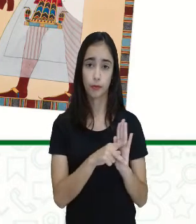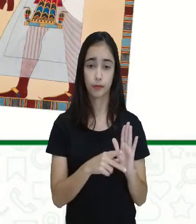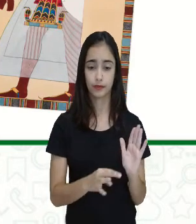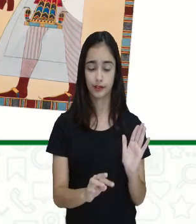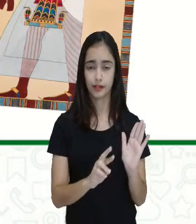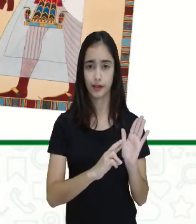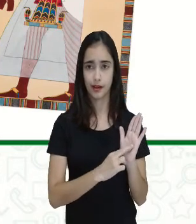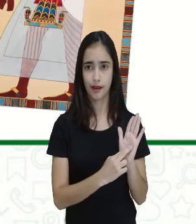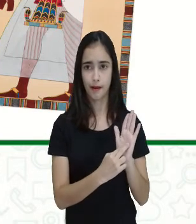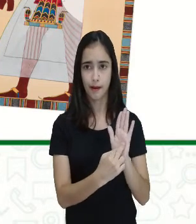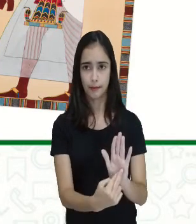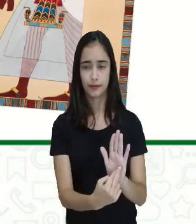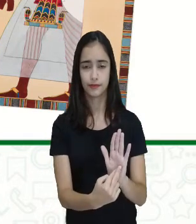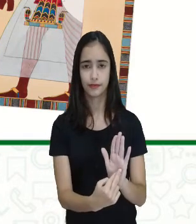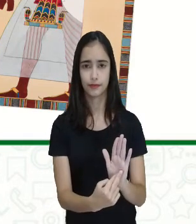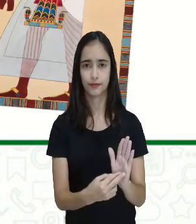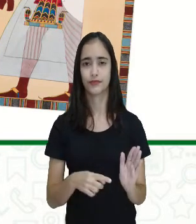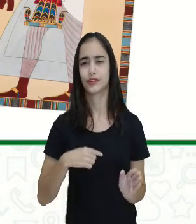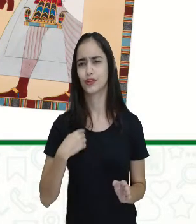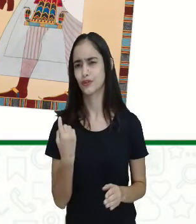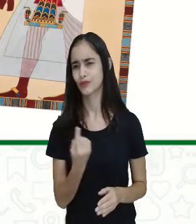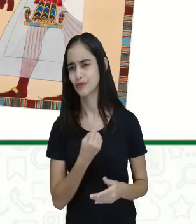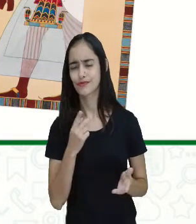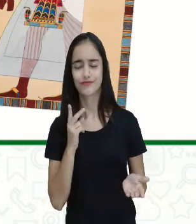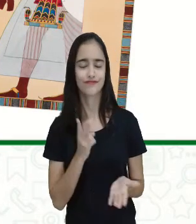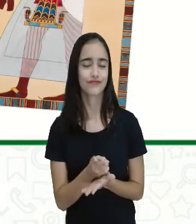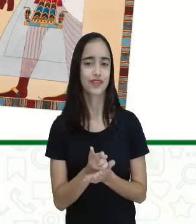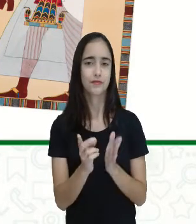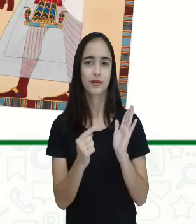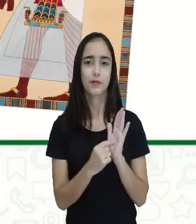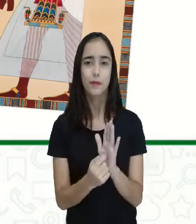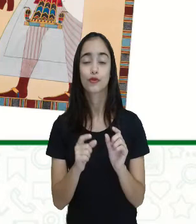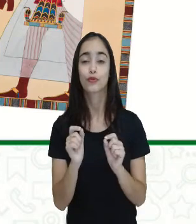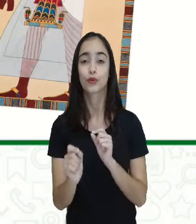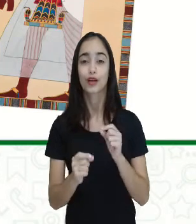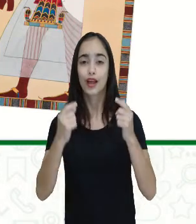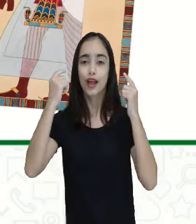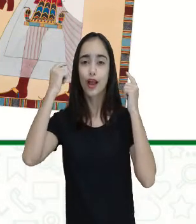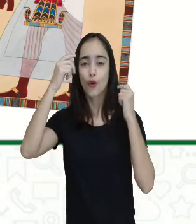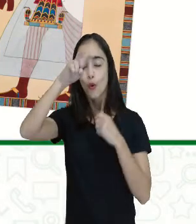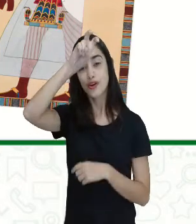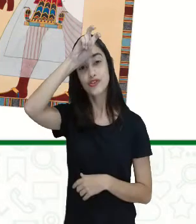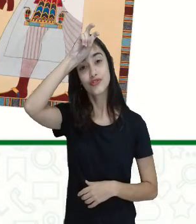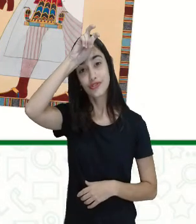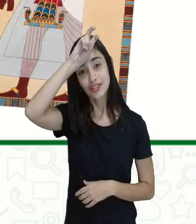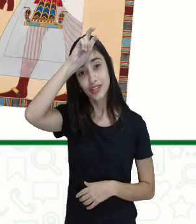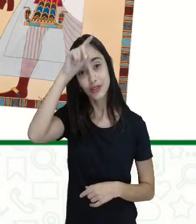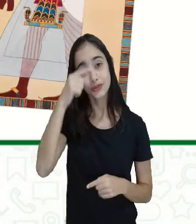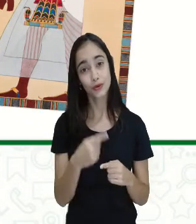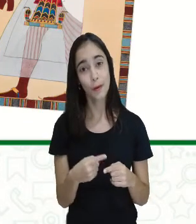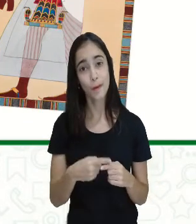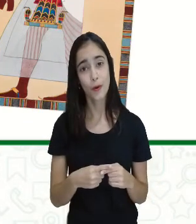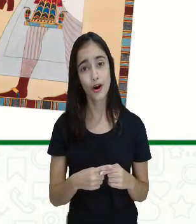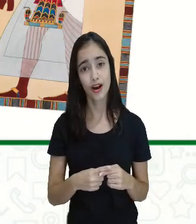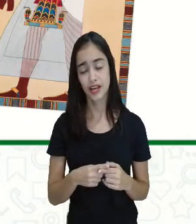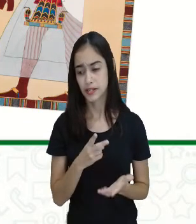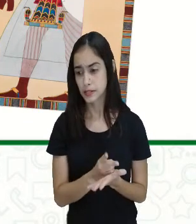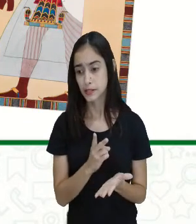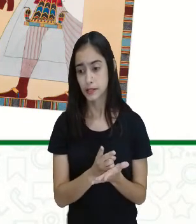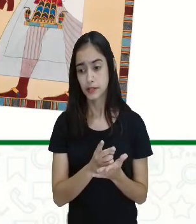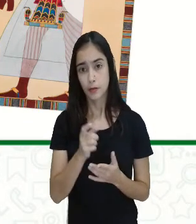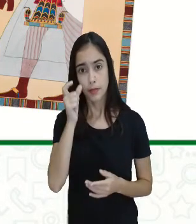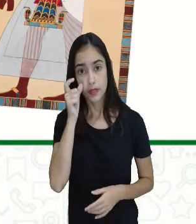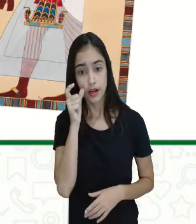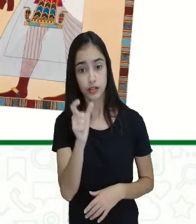representar. E aí a gente traz sempre o Egito, porque o Egito foi uma civilização muito interessante, muito rica, né? O Egito